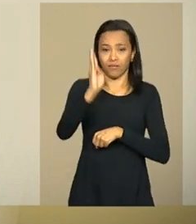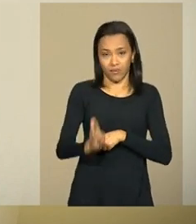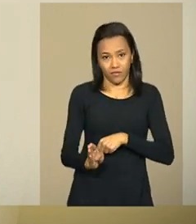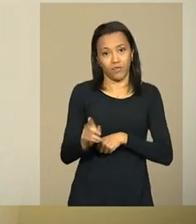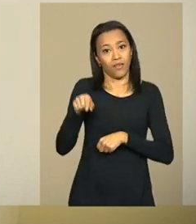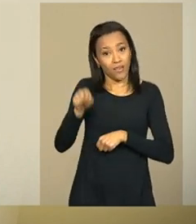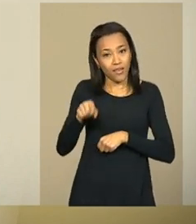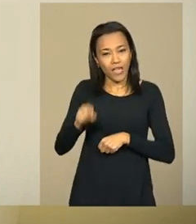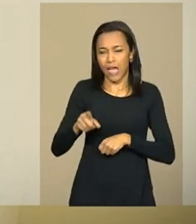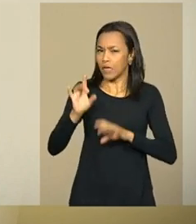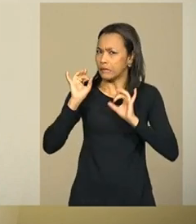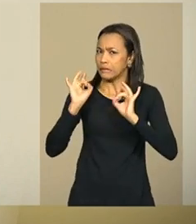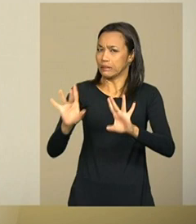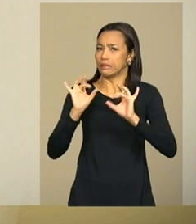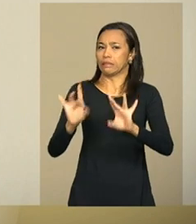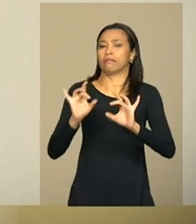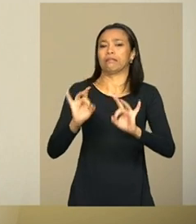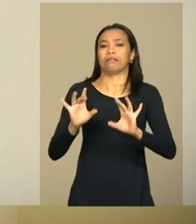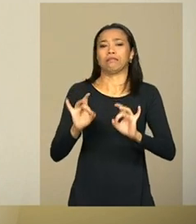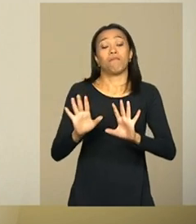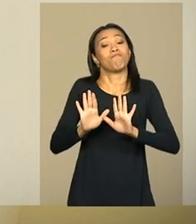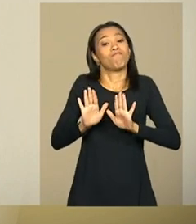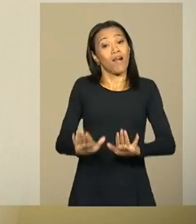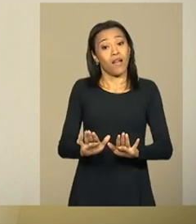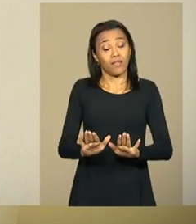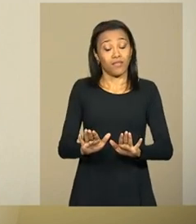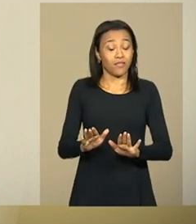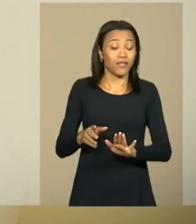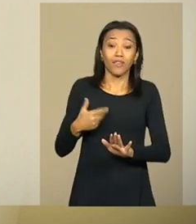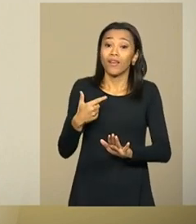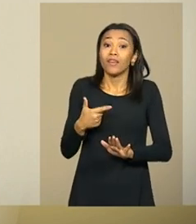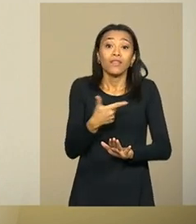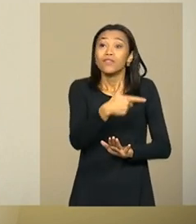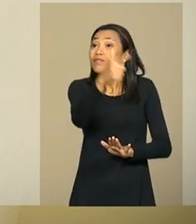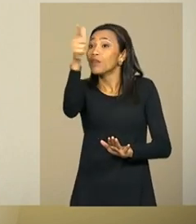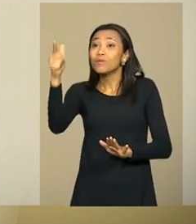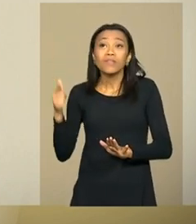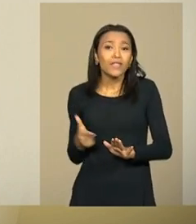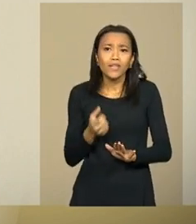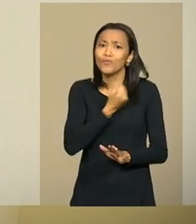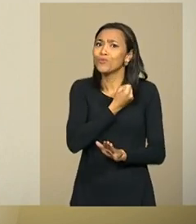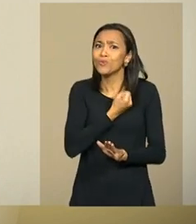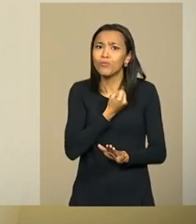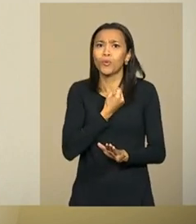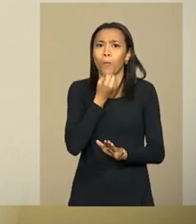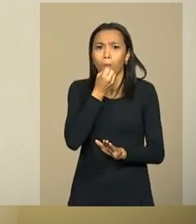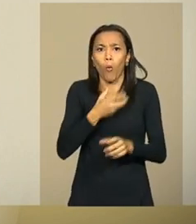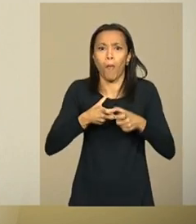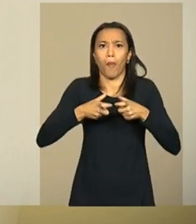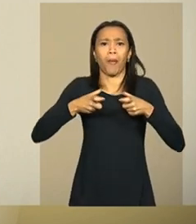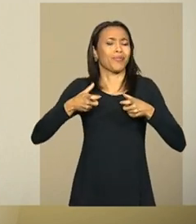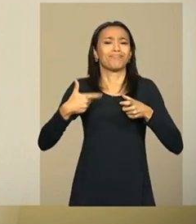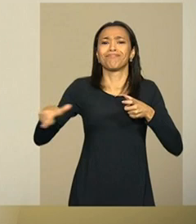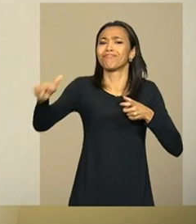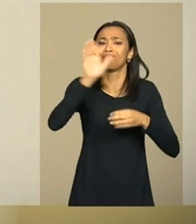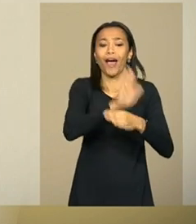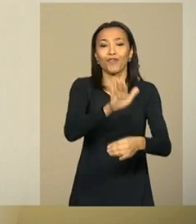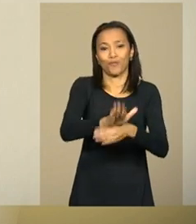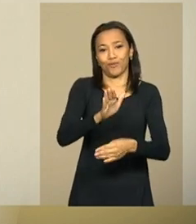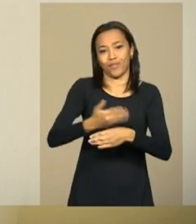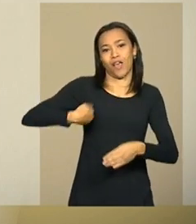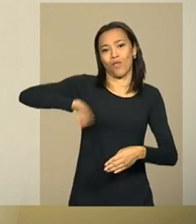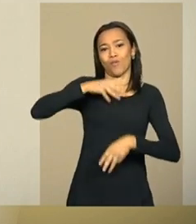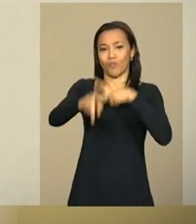são altamente qualificados Mas infelizmente não existem em número suficiente para atender a toda a nossa